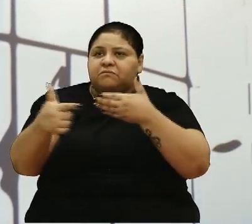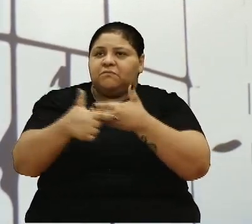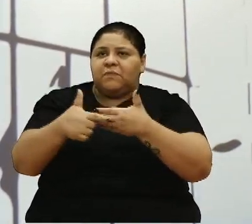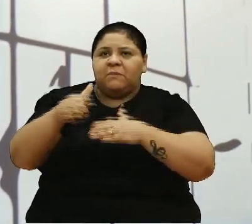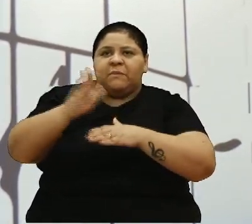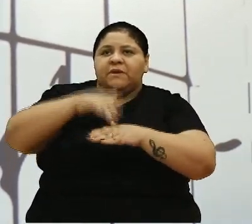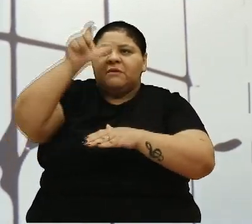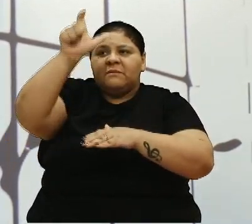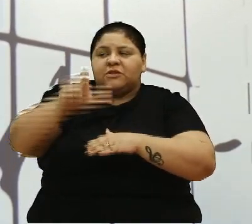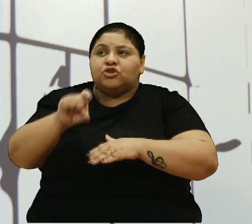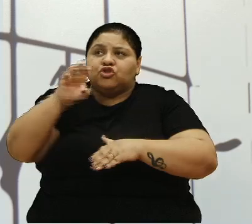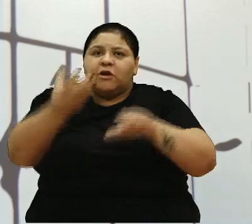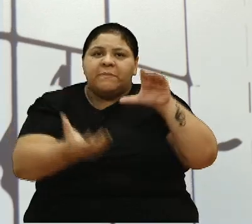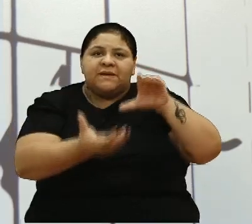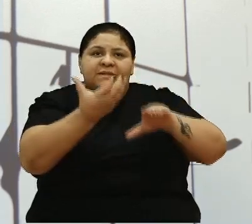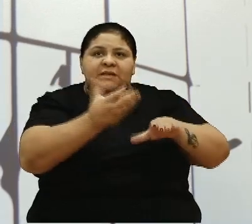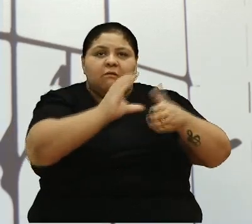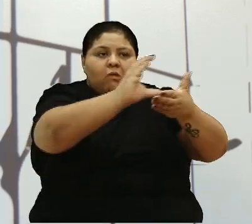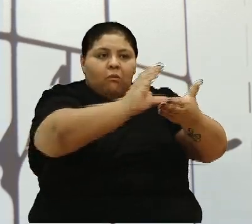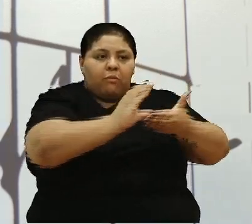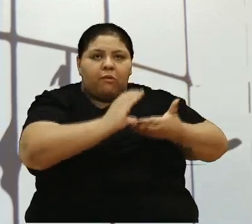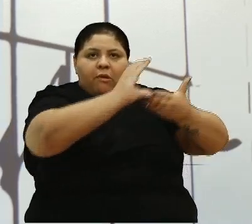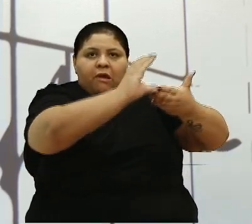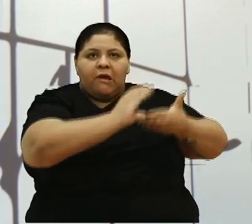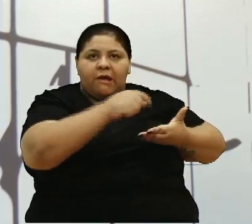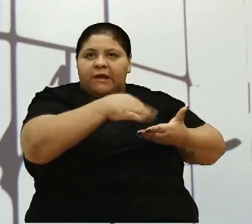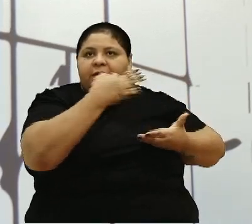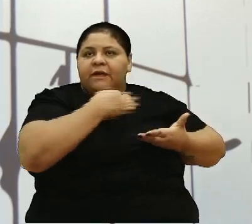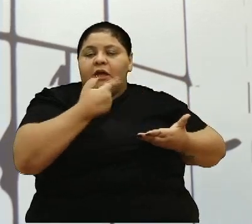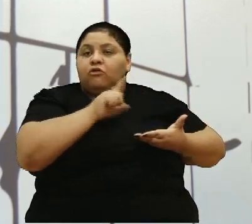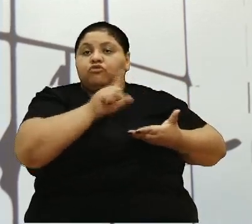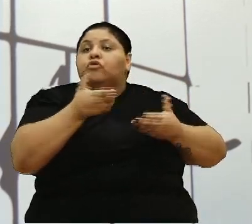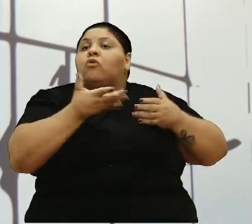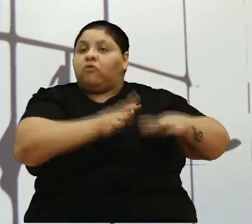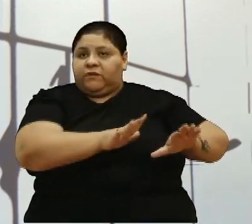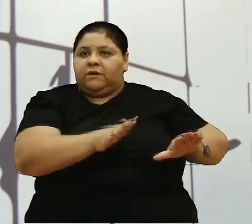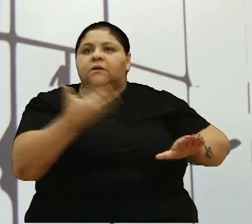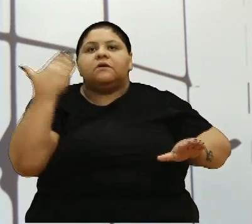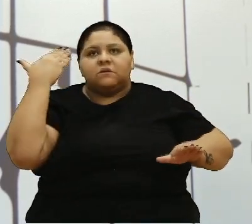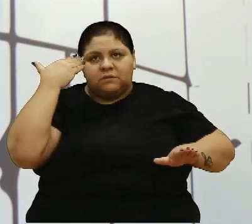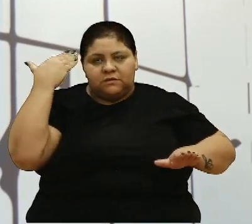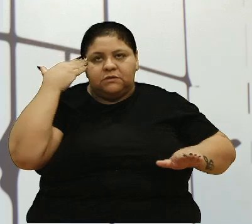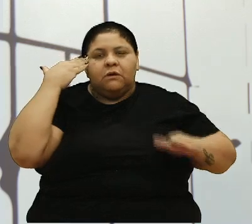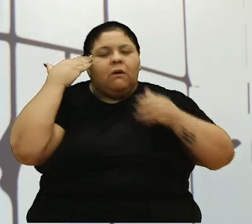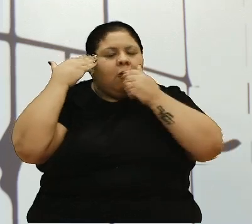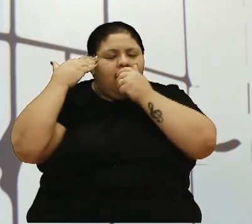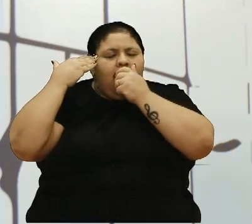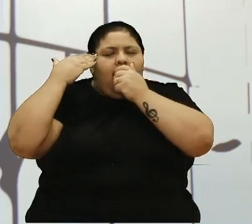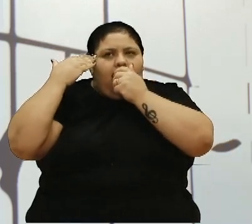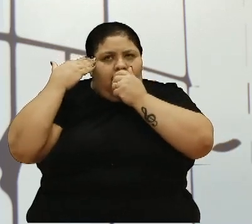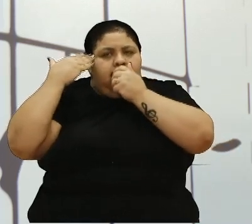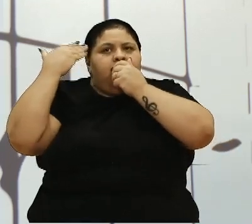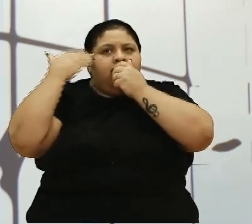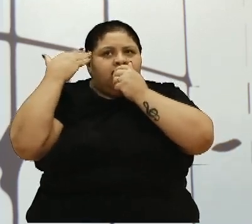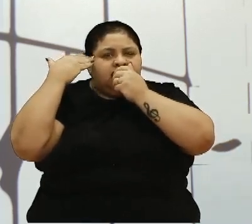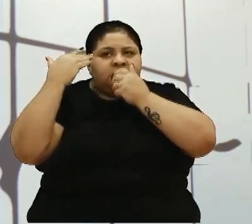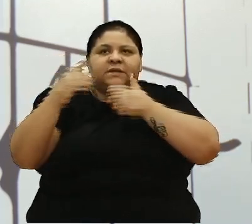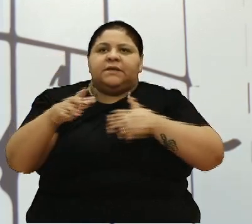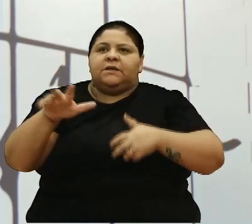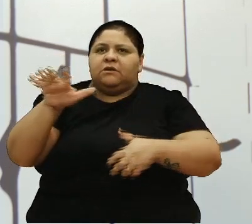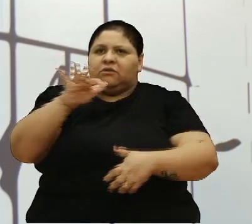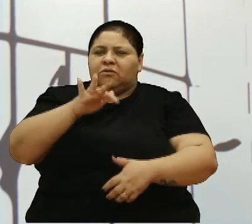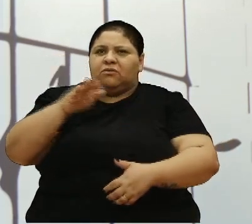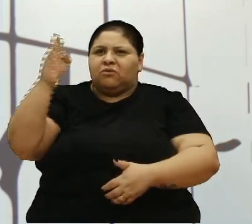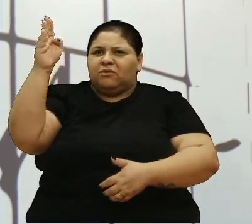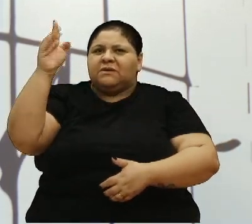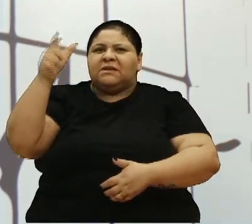pessoa para ficar só em Brasília trazendo recursos para cá, e que eu não sou contra isso, porque eu sei que o Pacto Federativo preza por isso e a gente tem que ir em Brasília